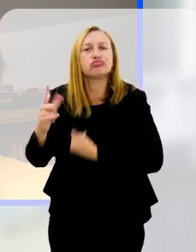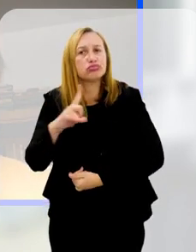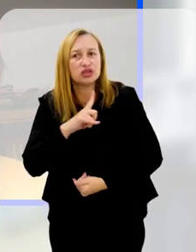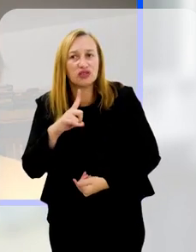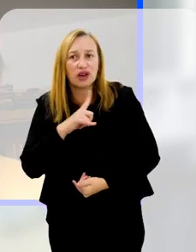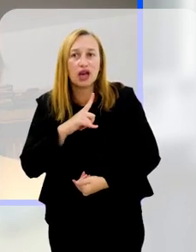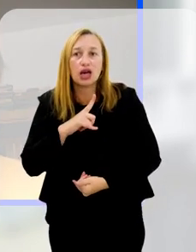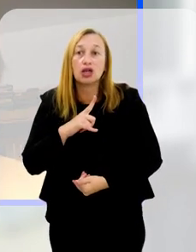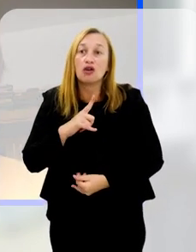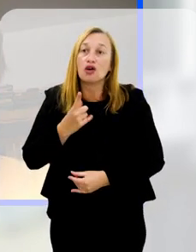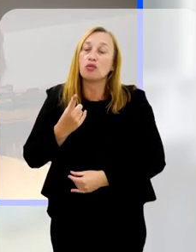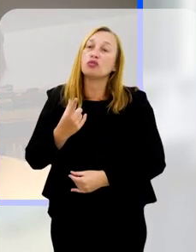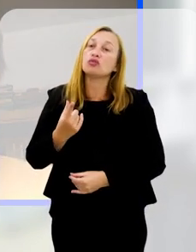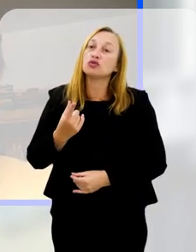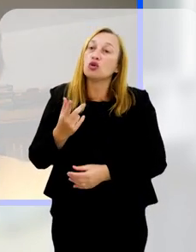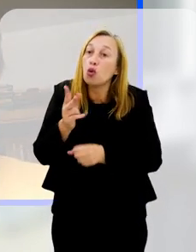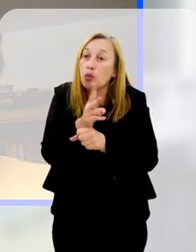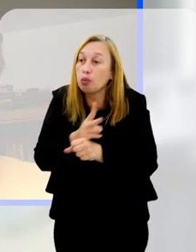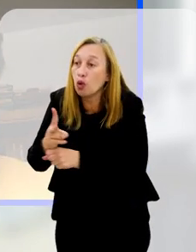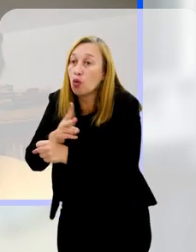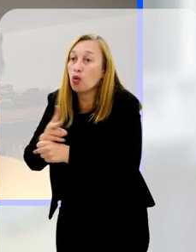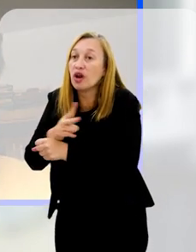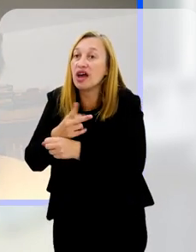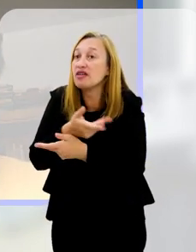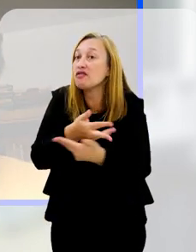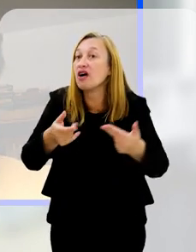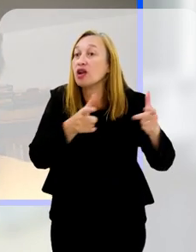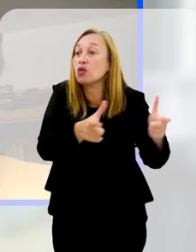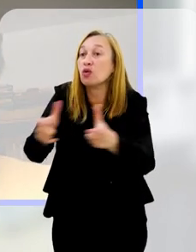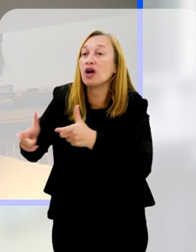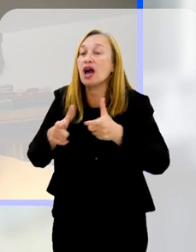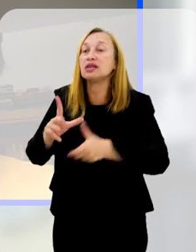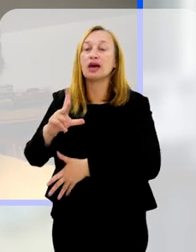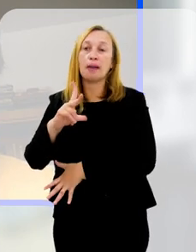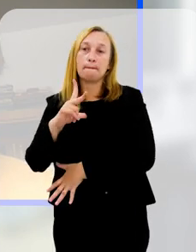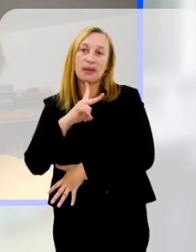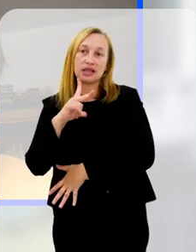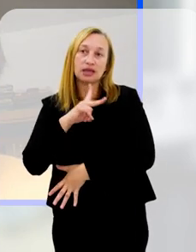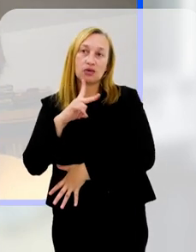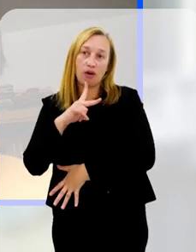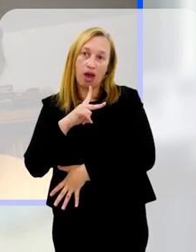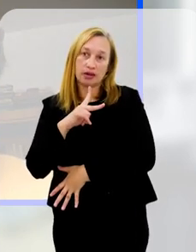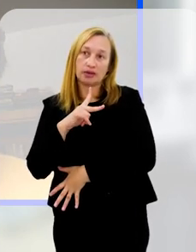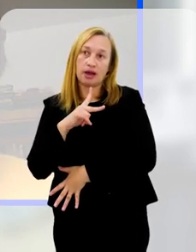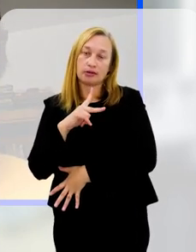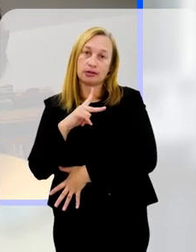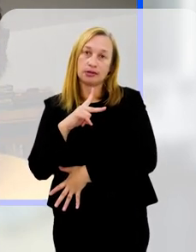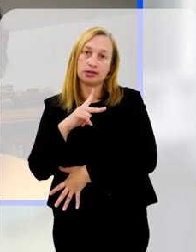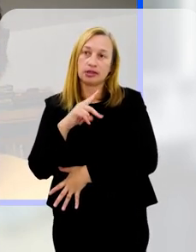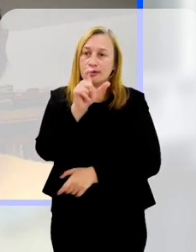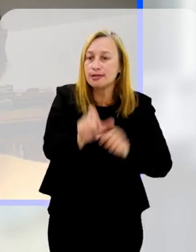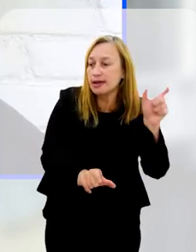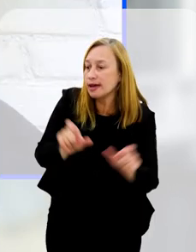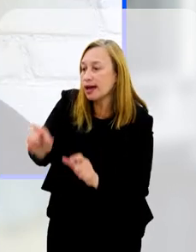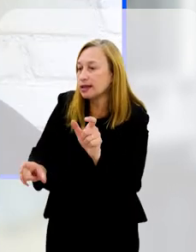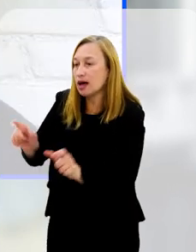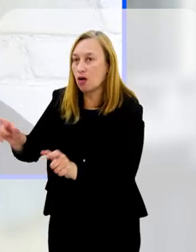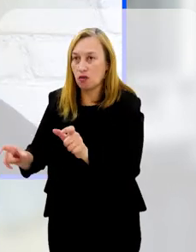das informações que nós tivemos, nós fomos buscar até mesmo particularidades, mas que foram